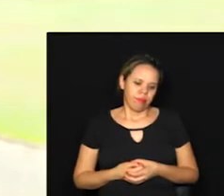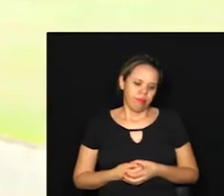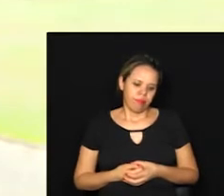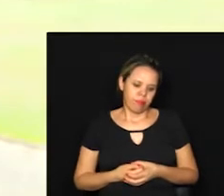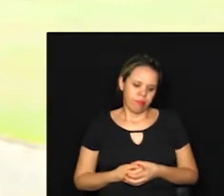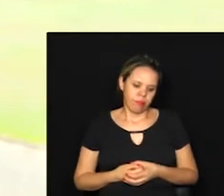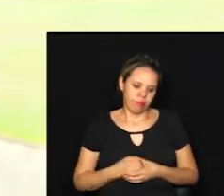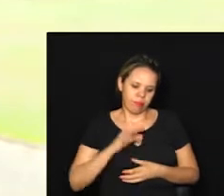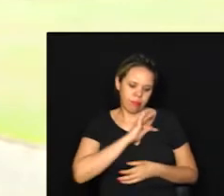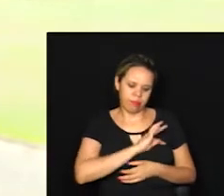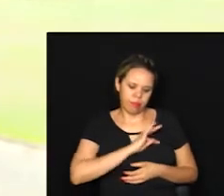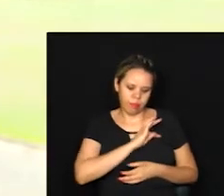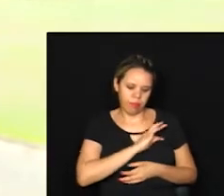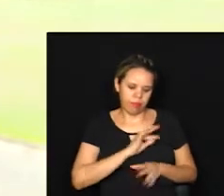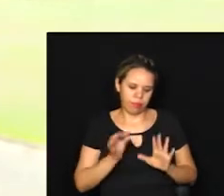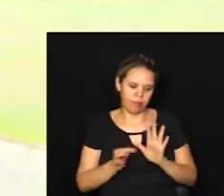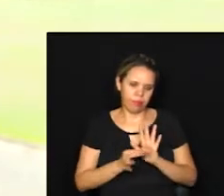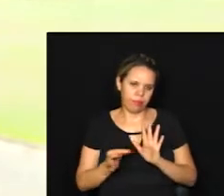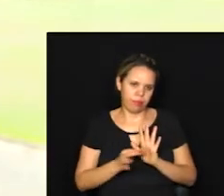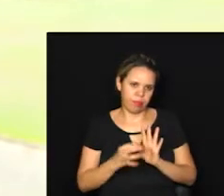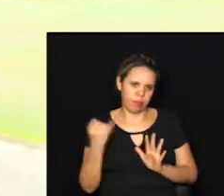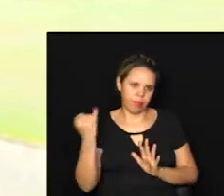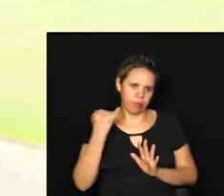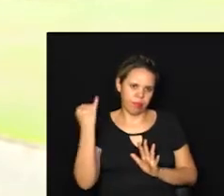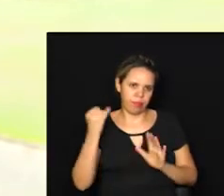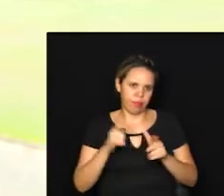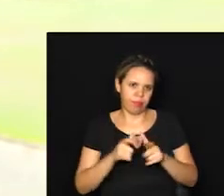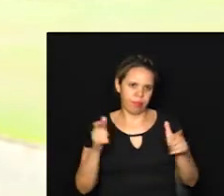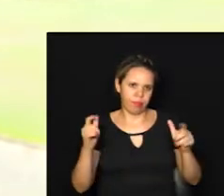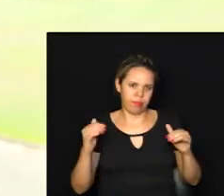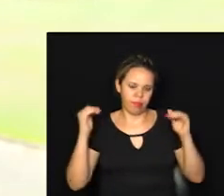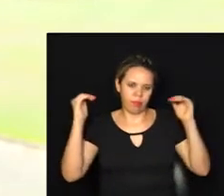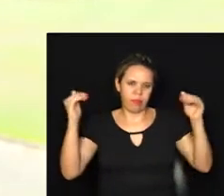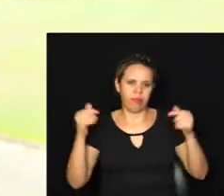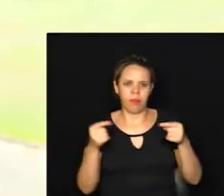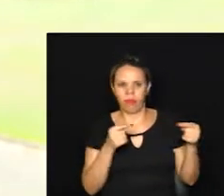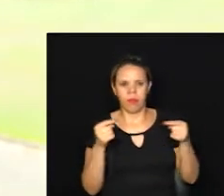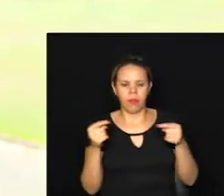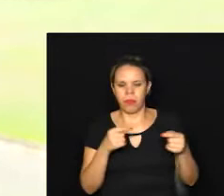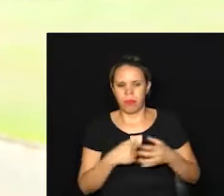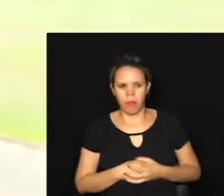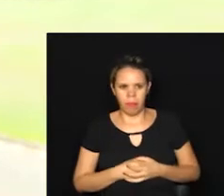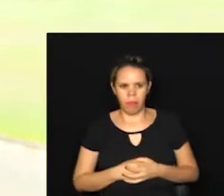o técnico, na minha opinião, tem uma importância grande no derby.